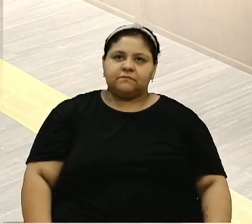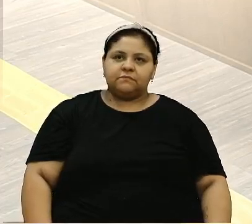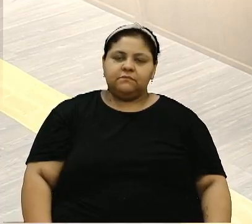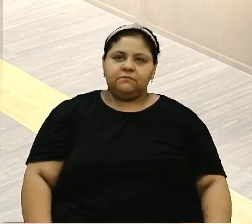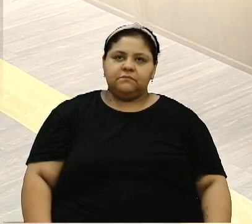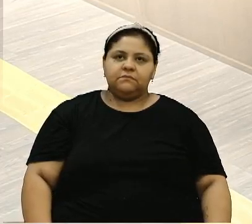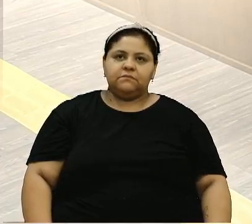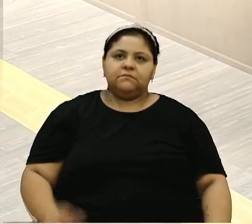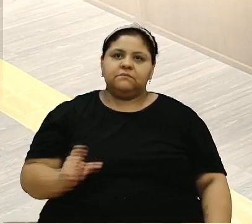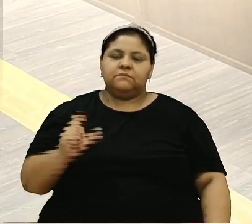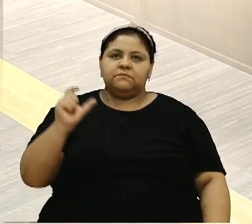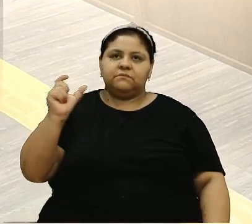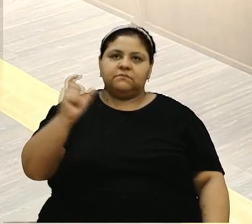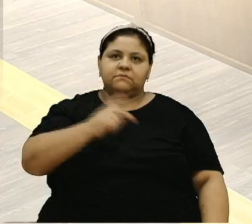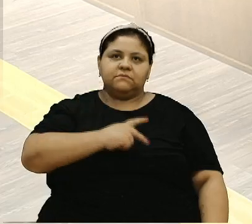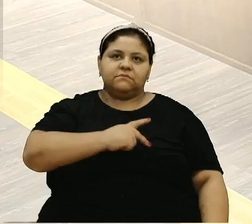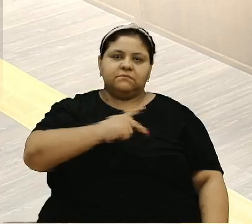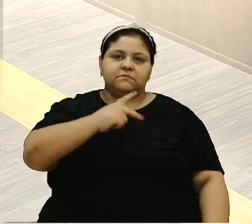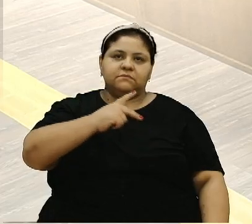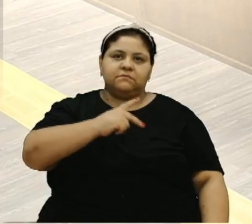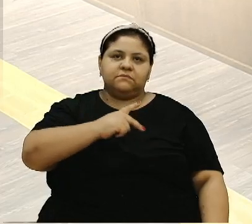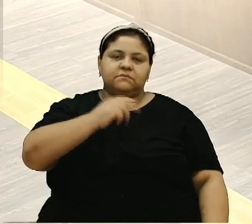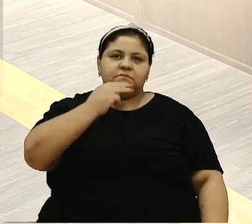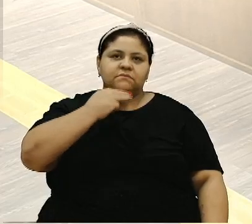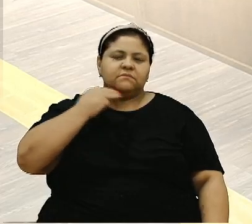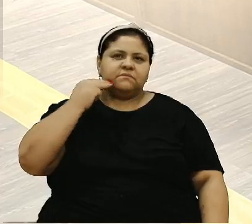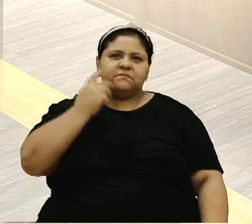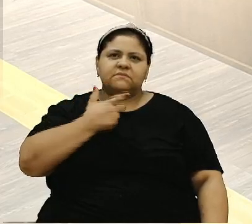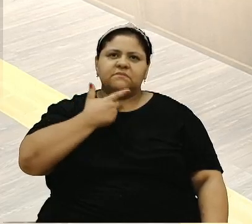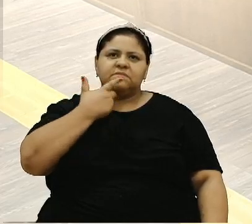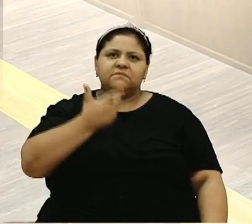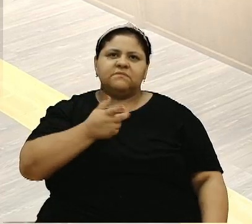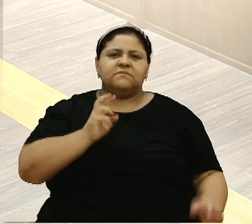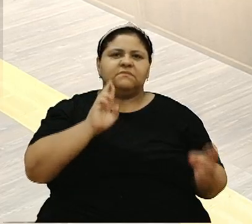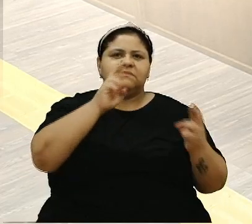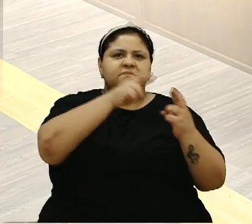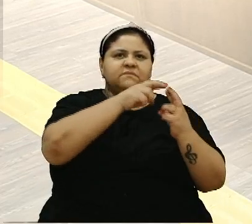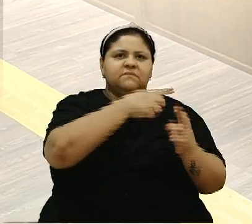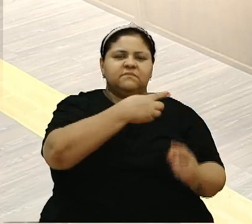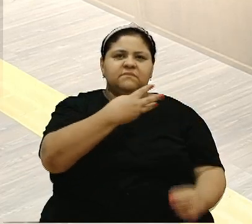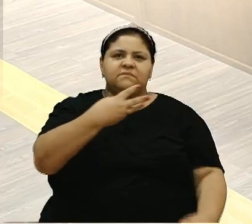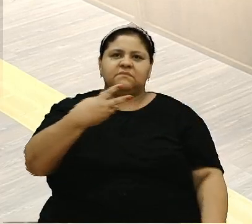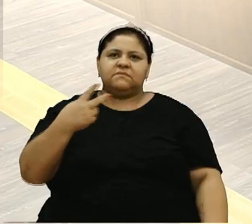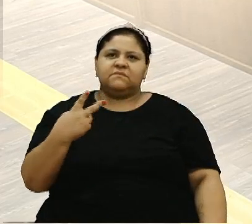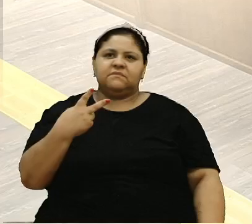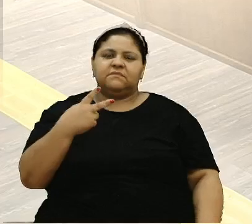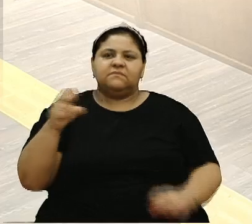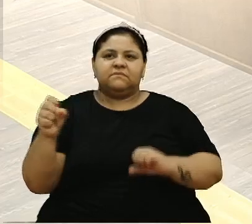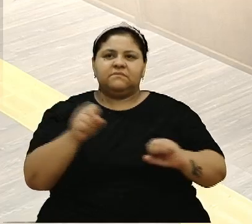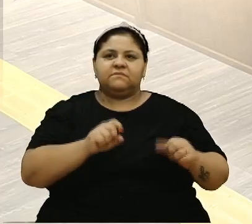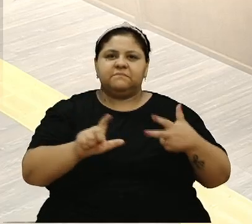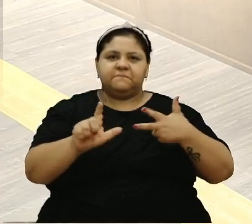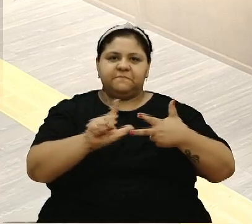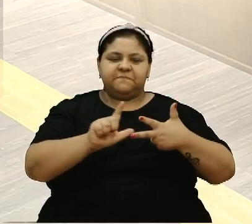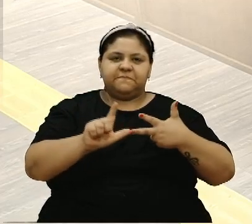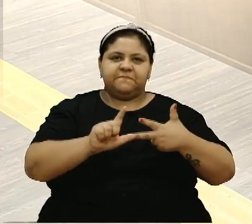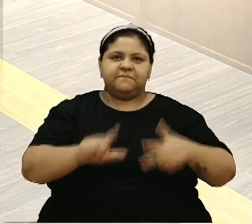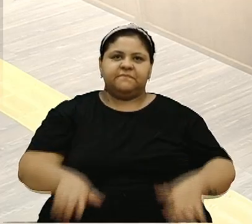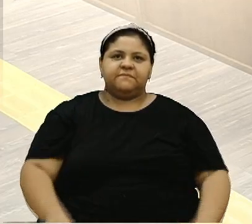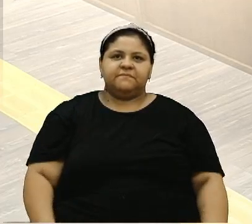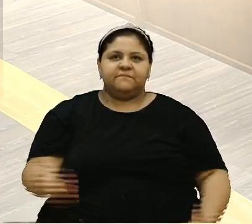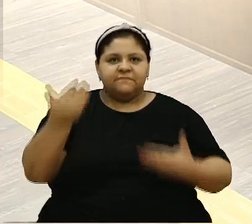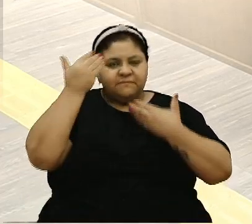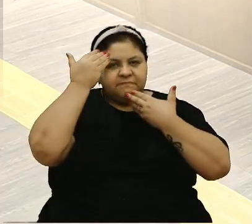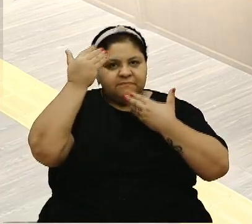Com a palavra, a presidente Marisol Santos para a manifestação referente aos 132 anos do Poder Legislativo.